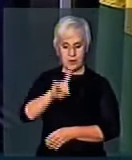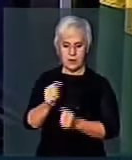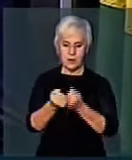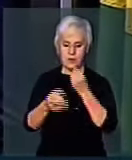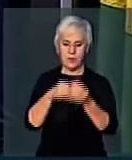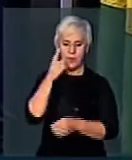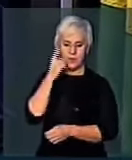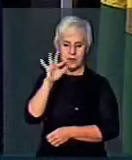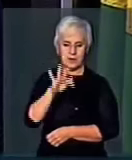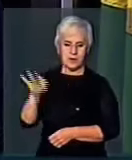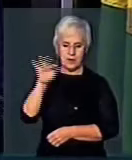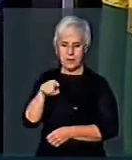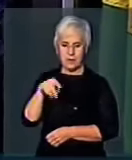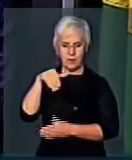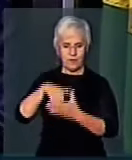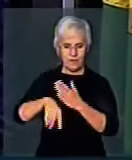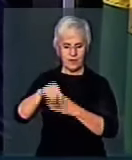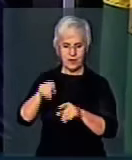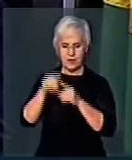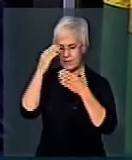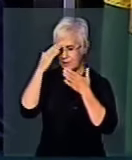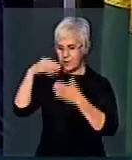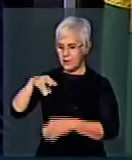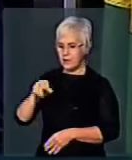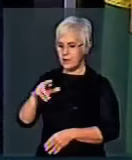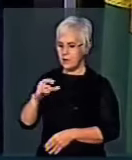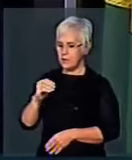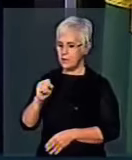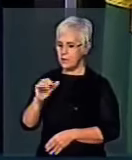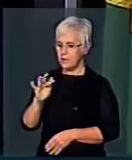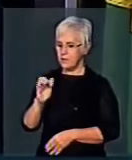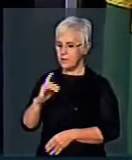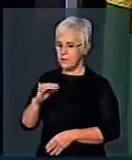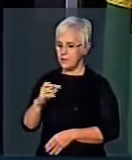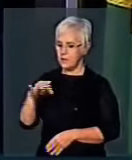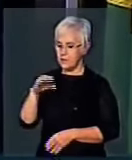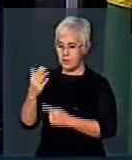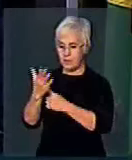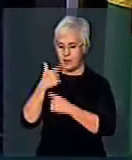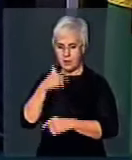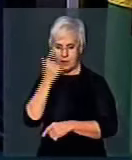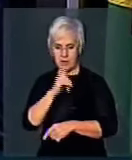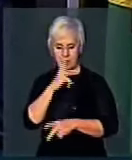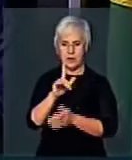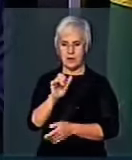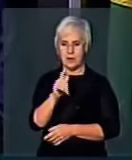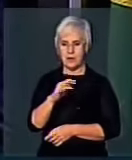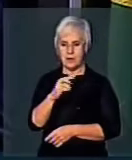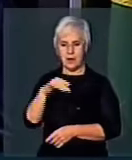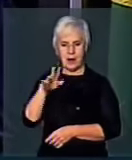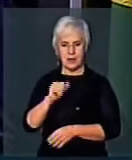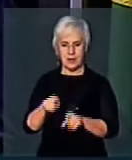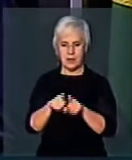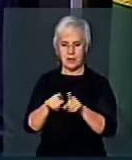deputado federal com 82 mil votos. Agradecer ao Marcos Feliciano, que me ajudou para a conquista, primeiro da legenda, e depois